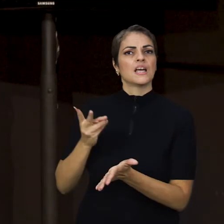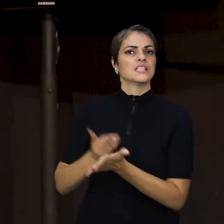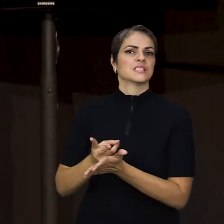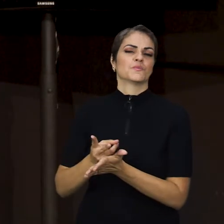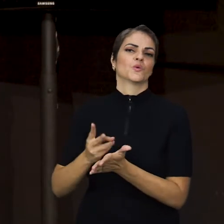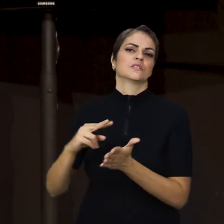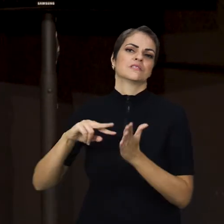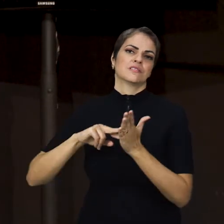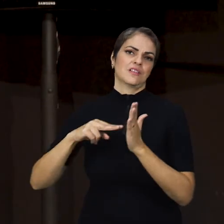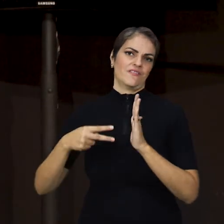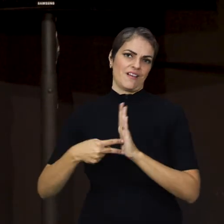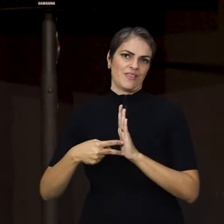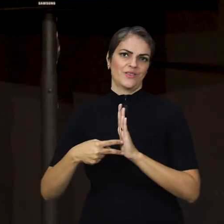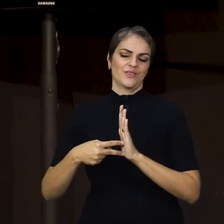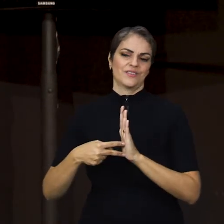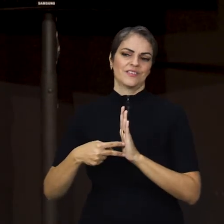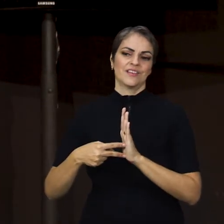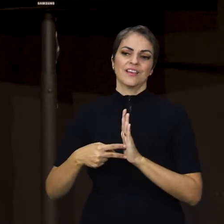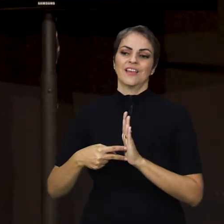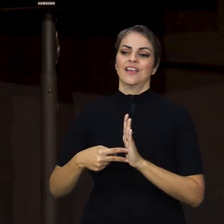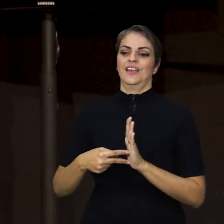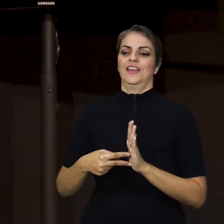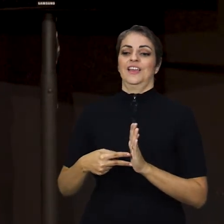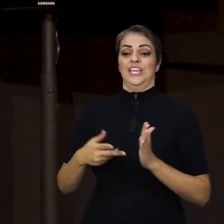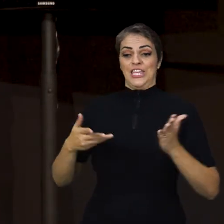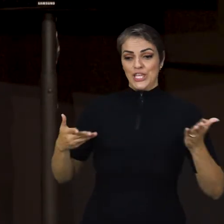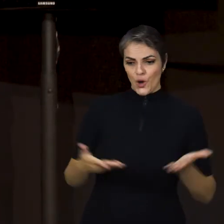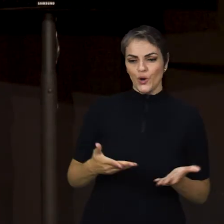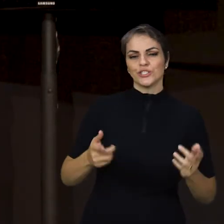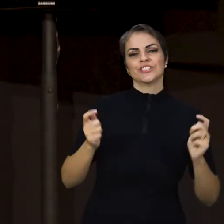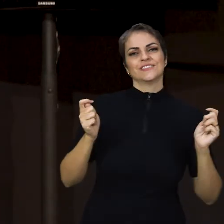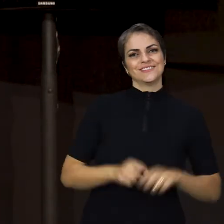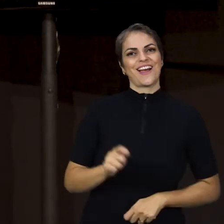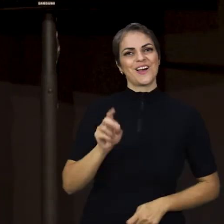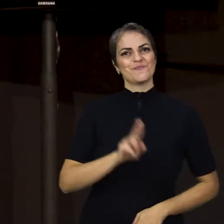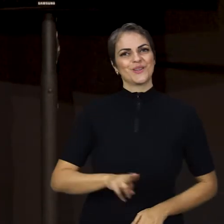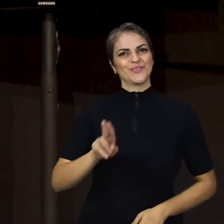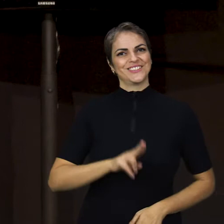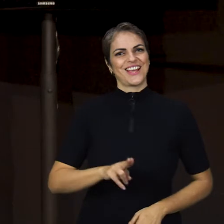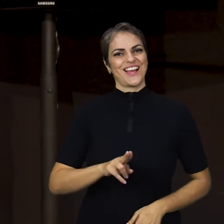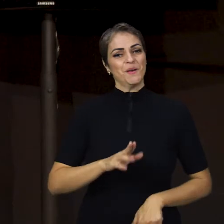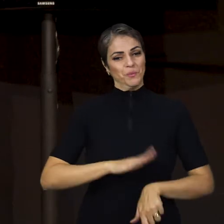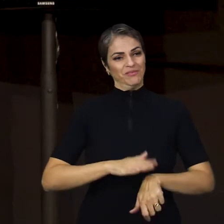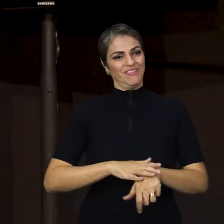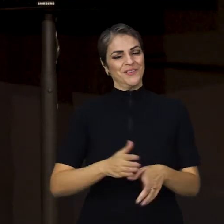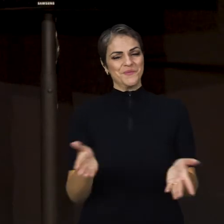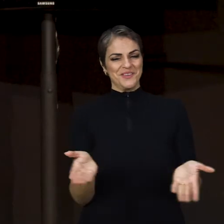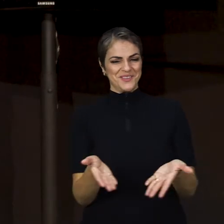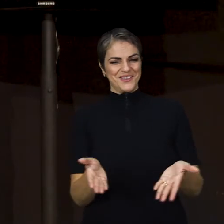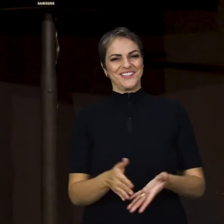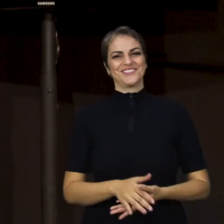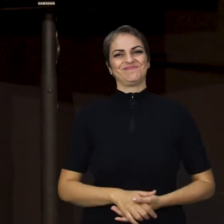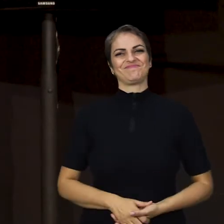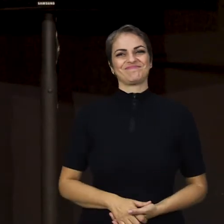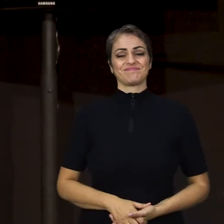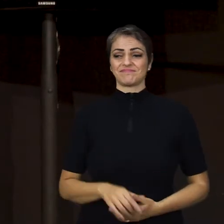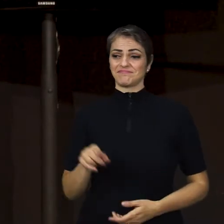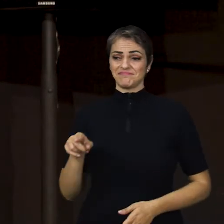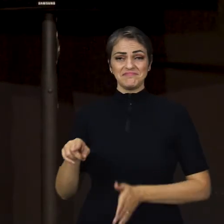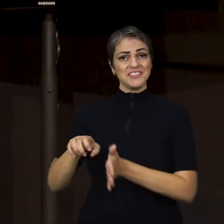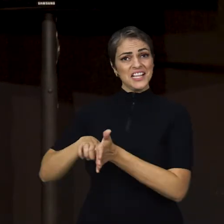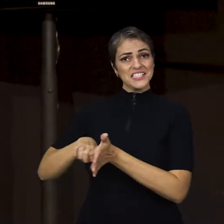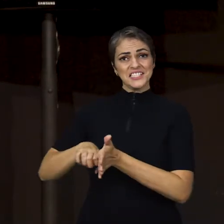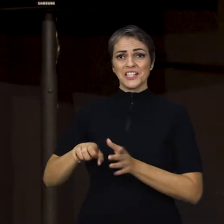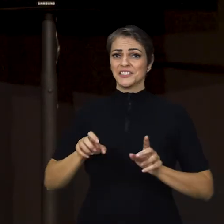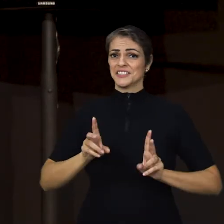mas ele ganha uma aplicabilidade para os nossos dias, para o nosso tempo. Então, a exegese sempre vai andar junto com